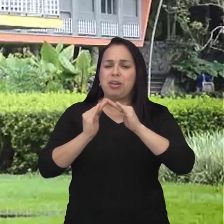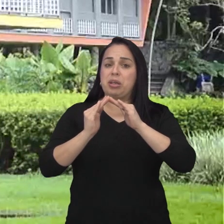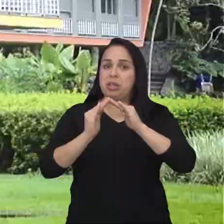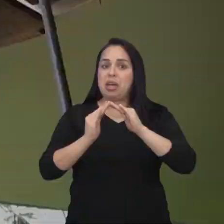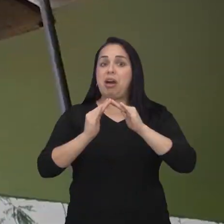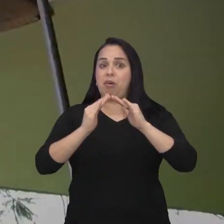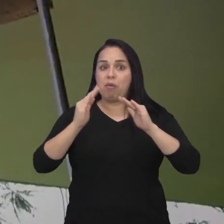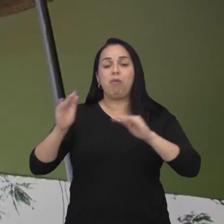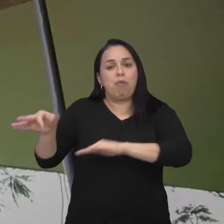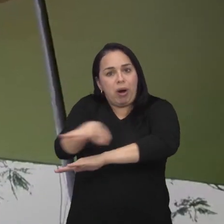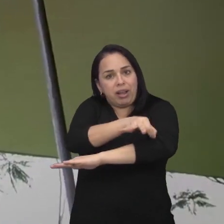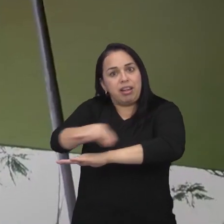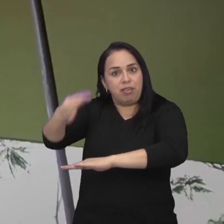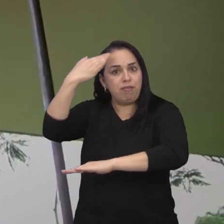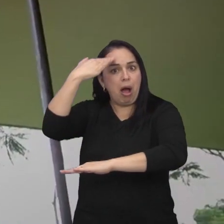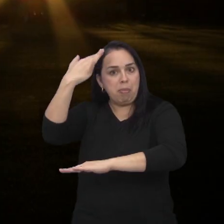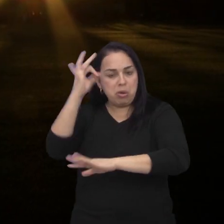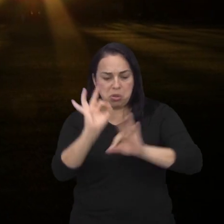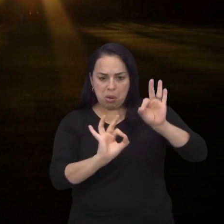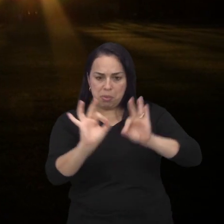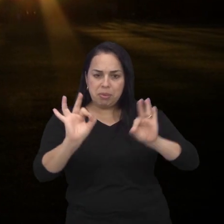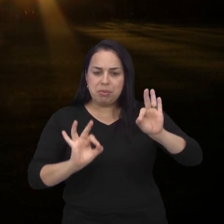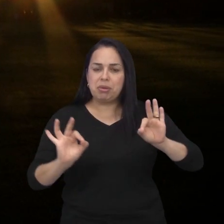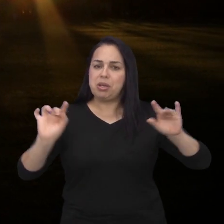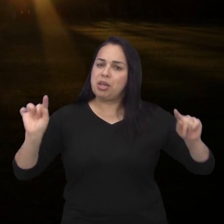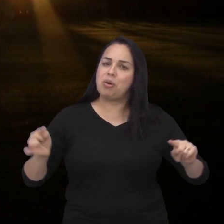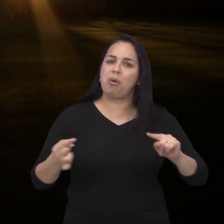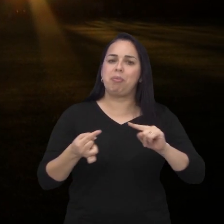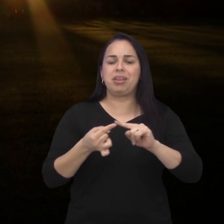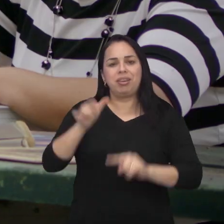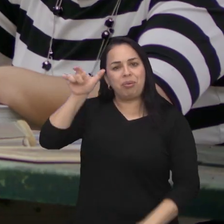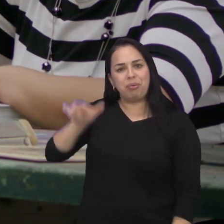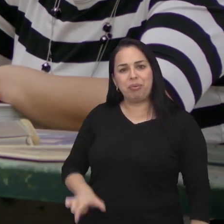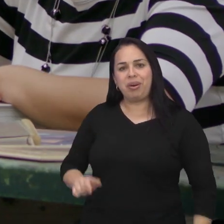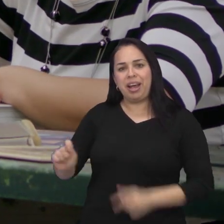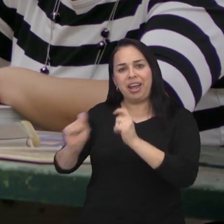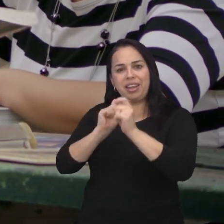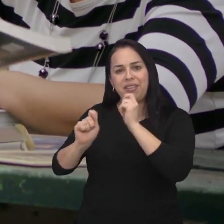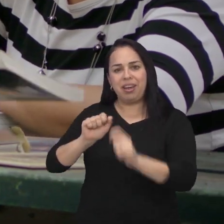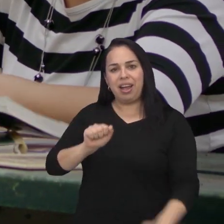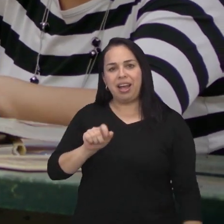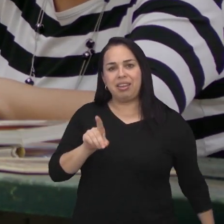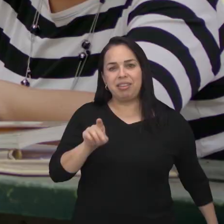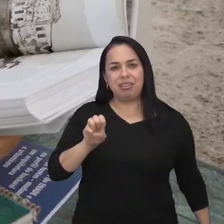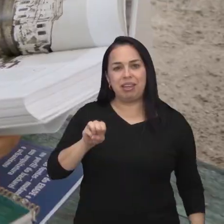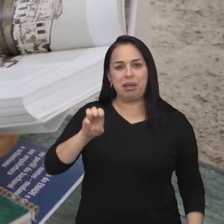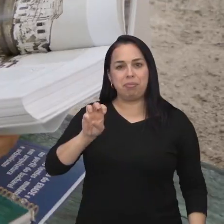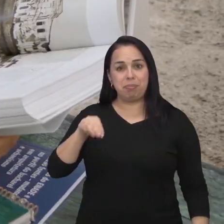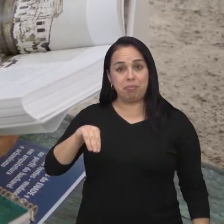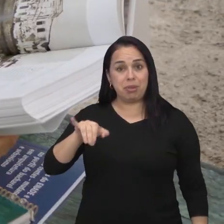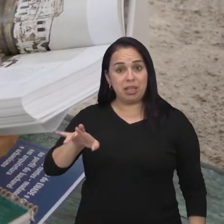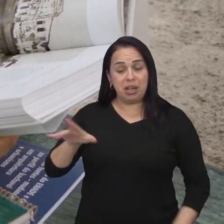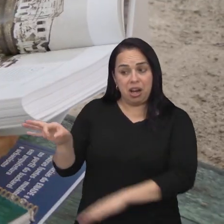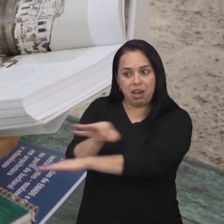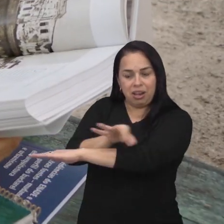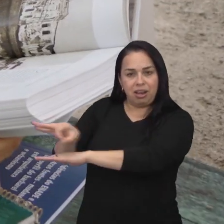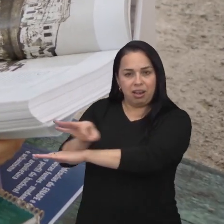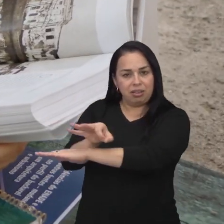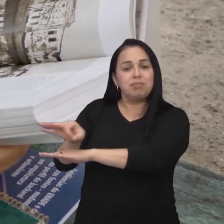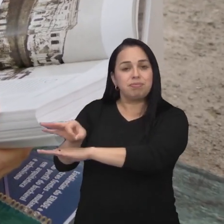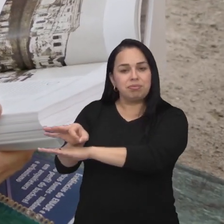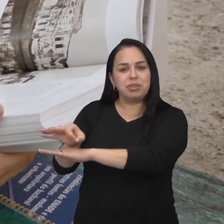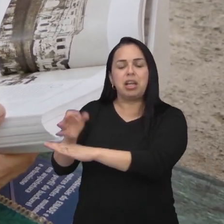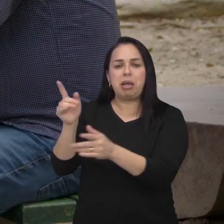reconhecidas mundialmente. E esse cenário tem tudo a ver com o nosso entrevistado, Ademir Pereira dos Santos, arquiteto